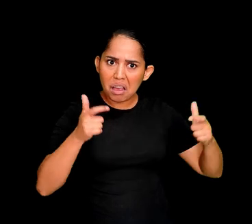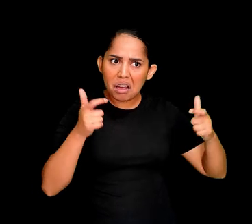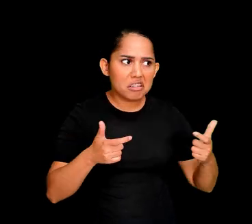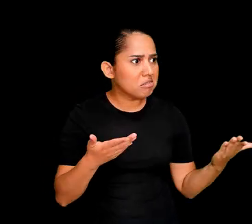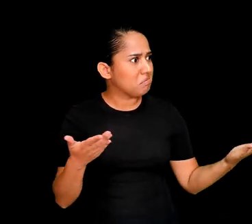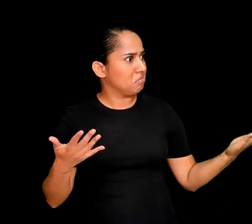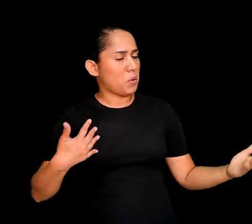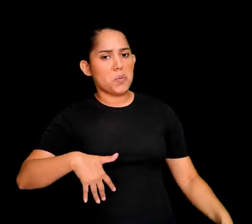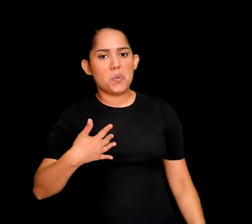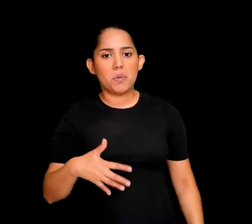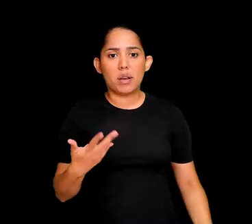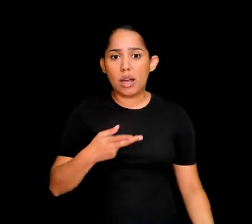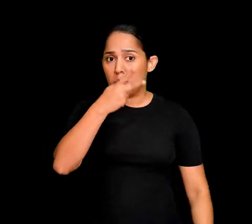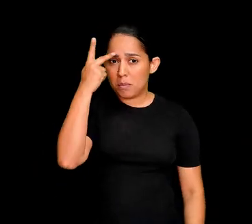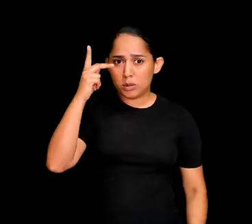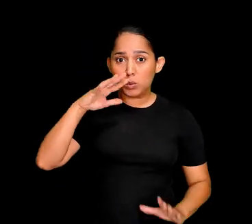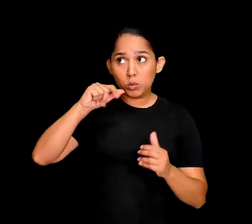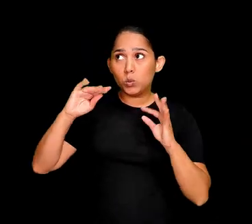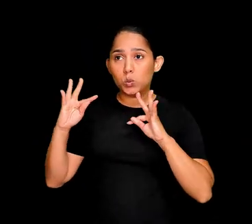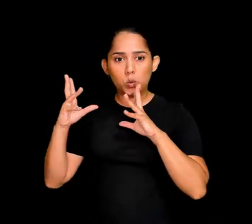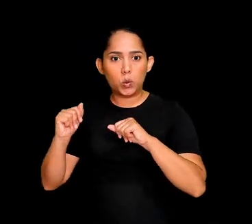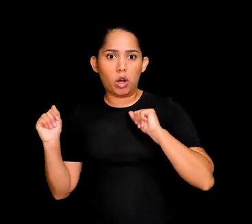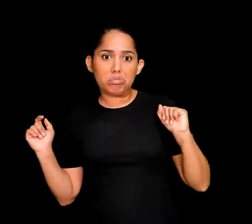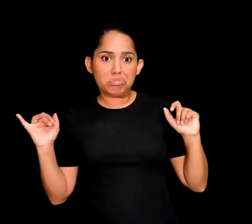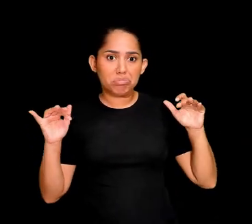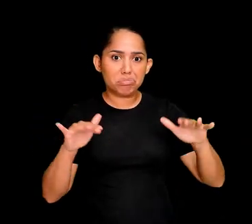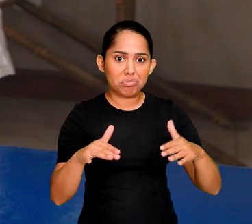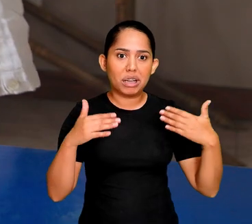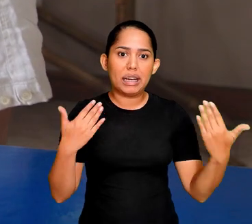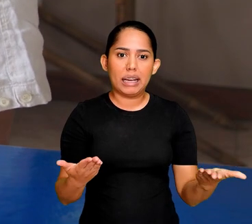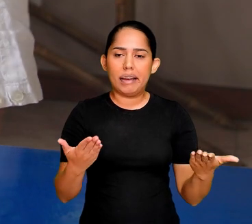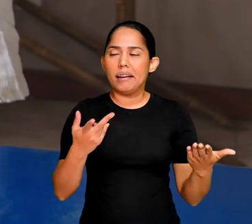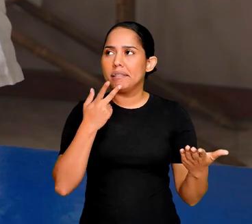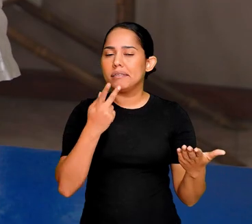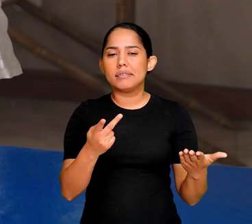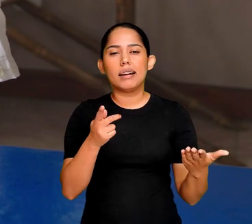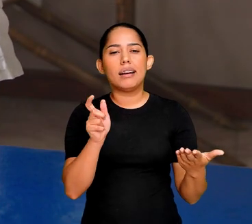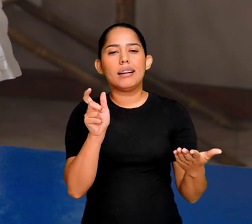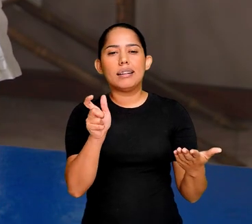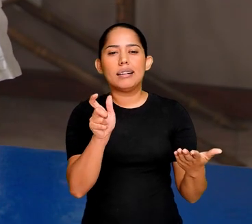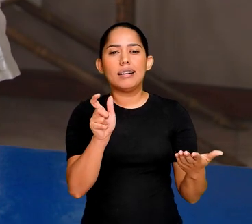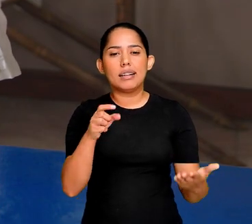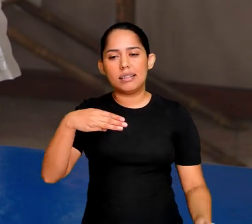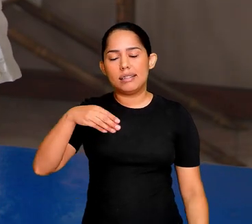que lugar é essa? Assim, de repente tinha gente do mundo inteiro, era tipo em inglês se chama Mystery School,